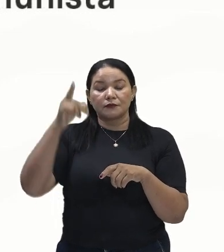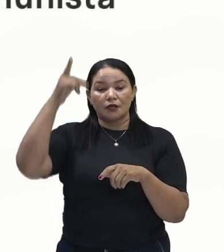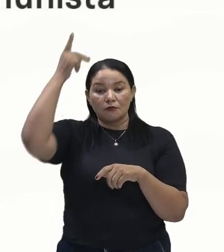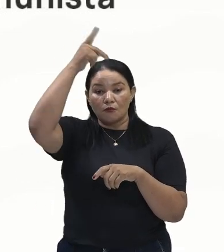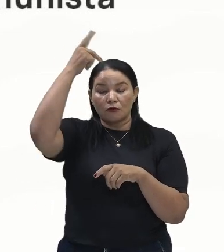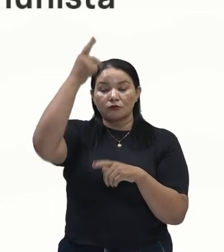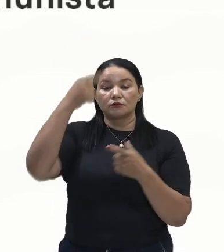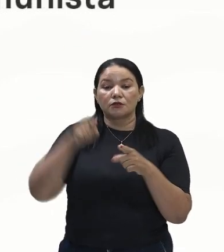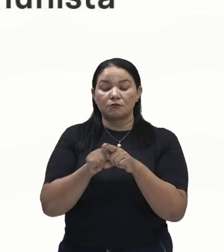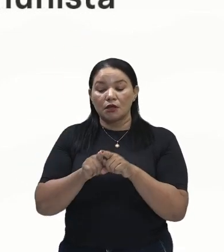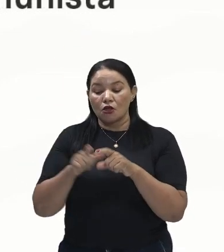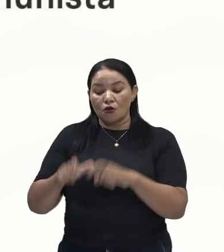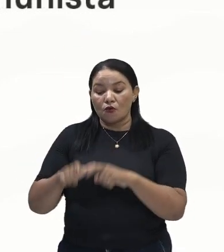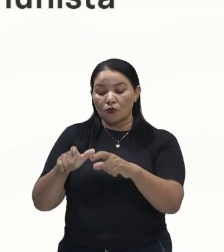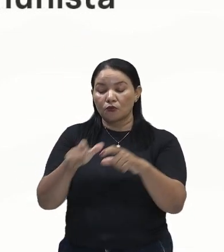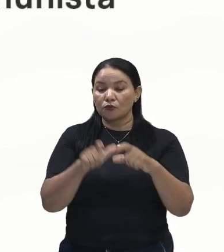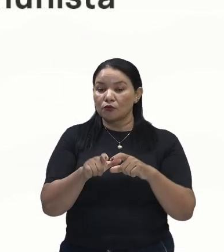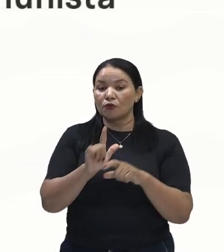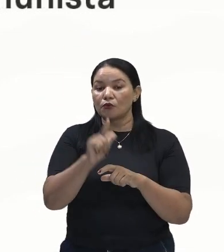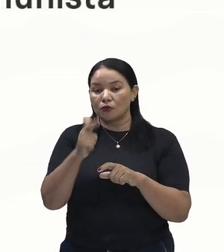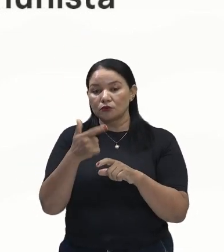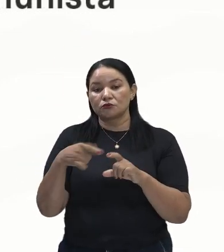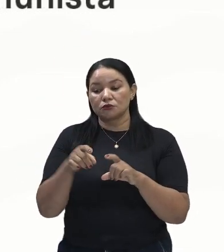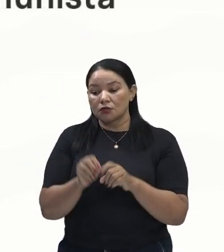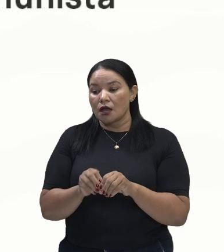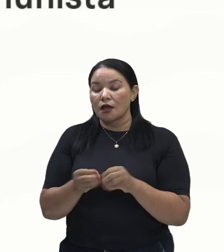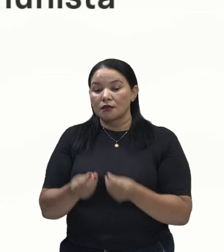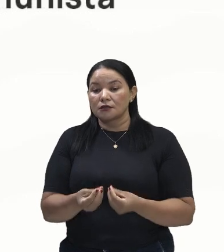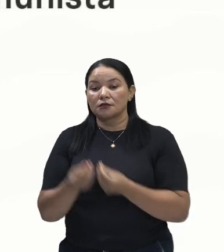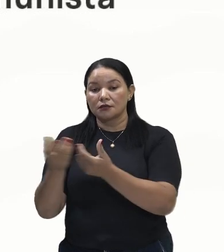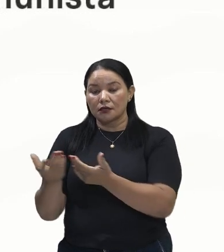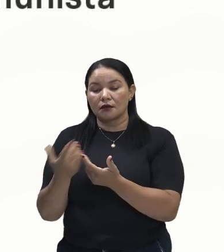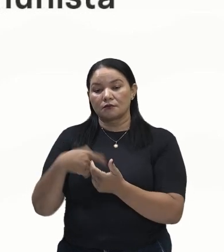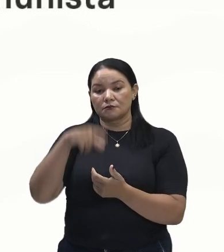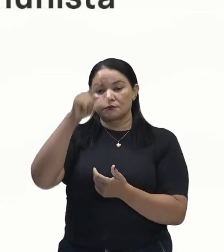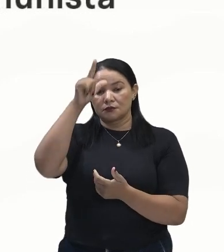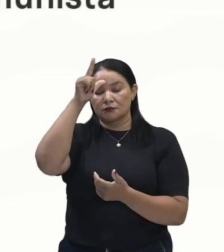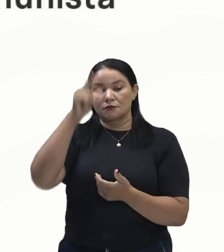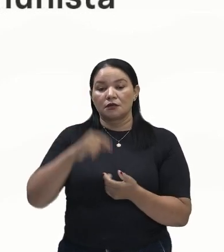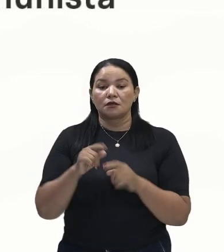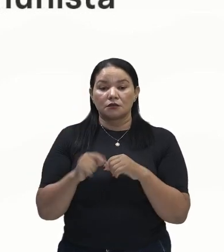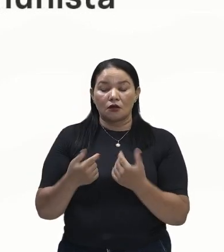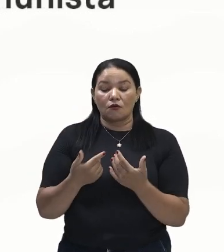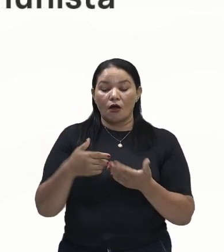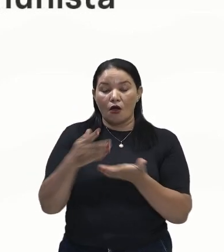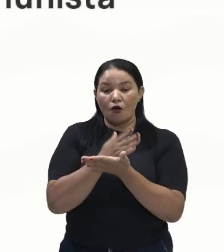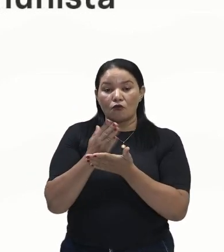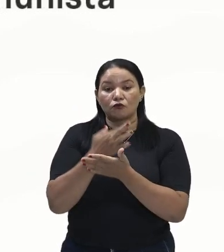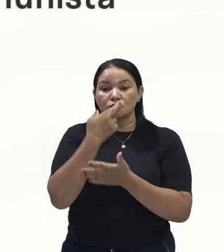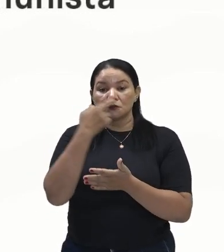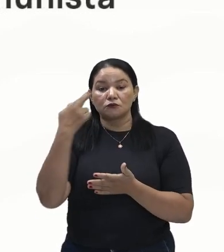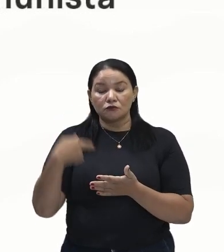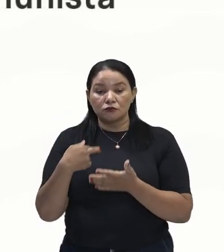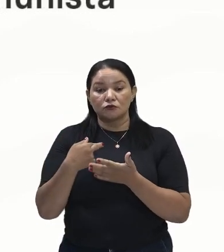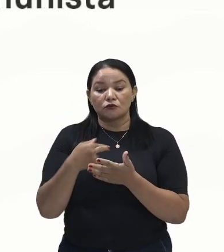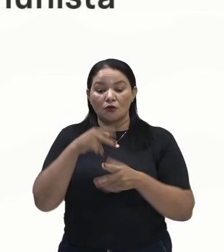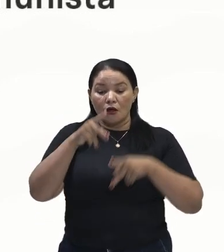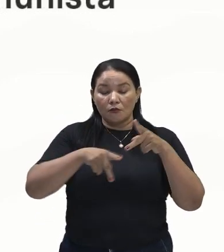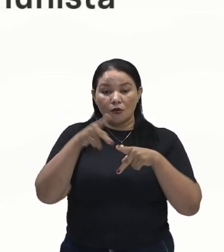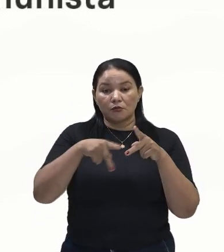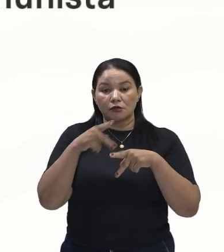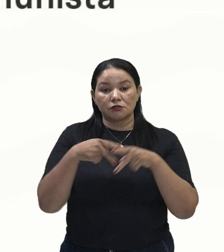territórios ali daquela região. Isso vai fazer com que os russos, alguma parte da população, acabe